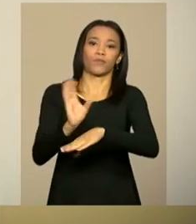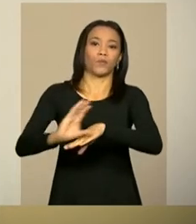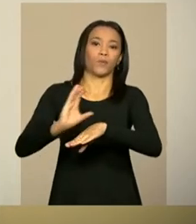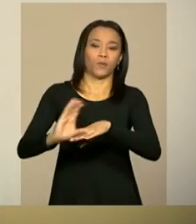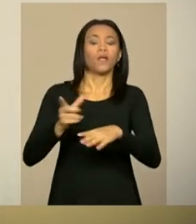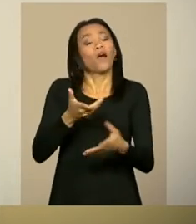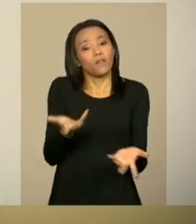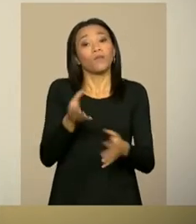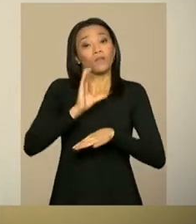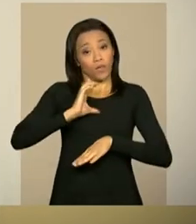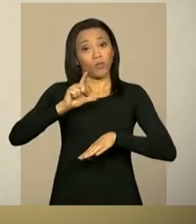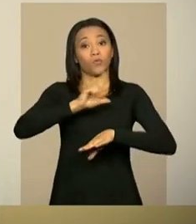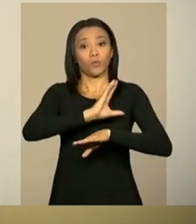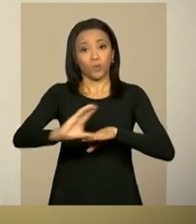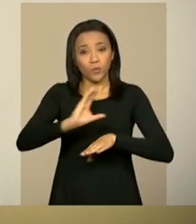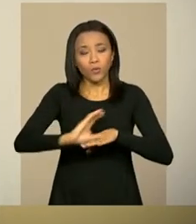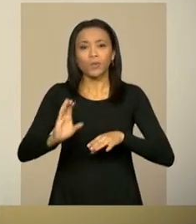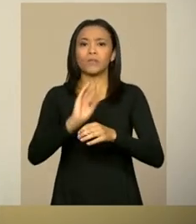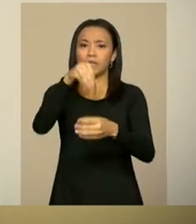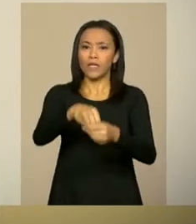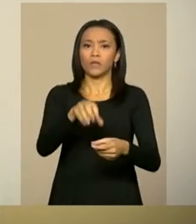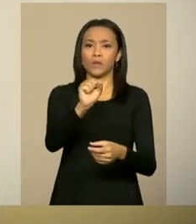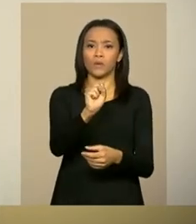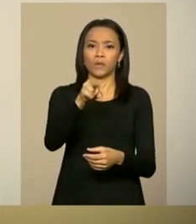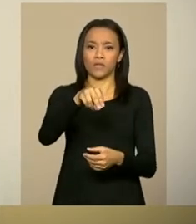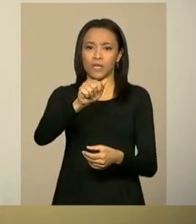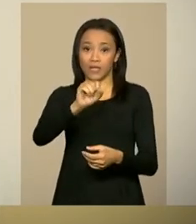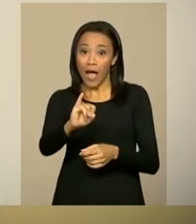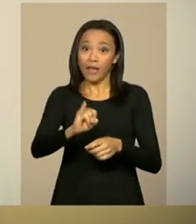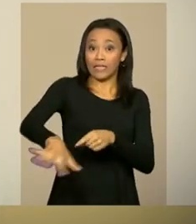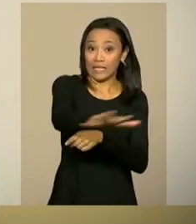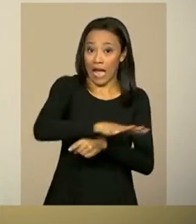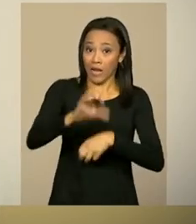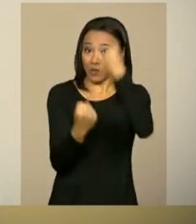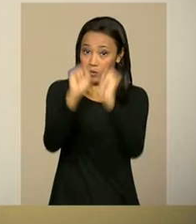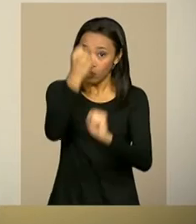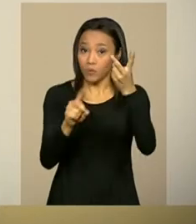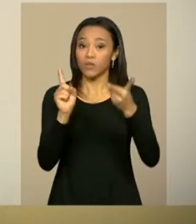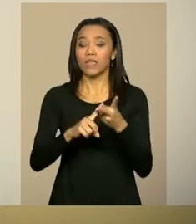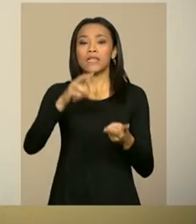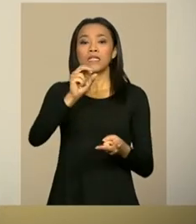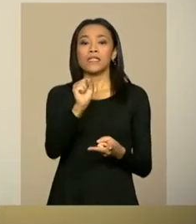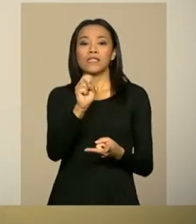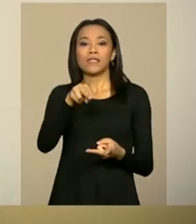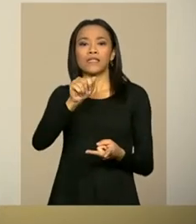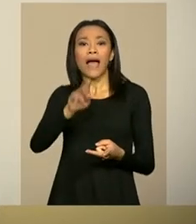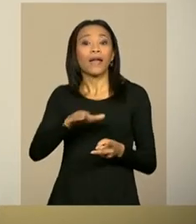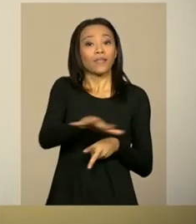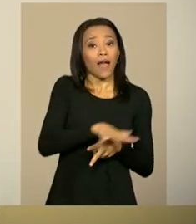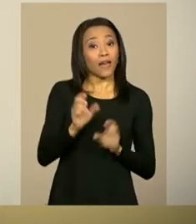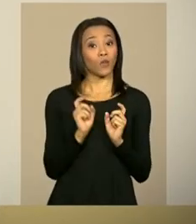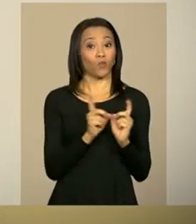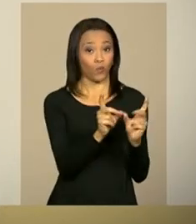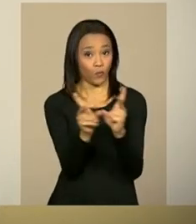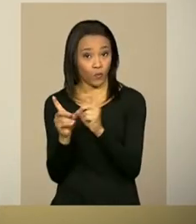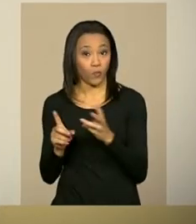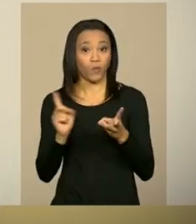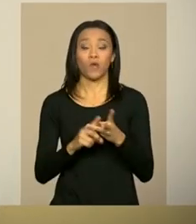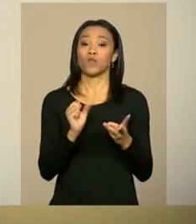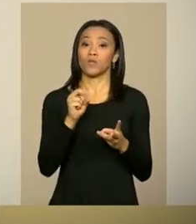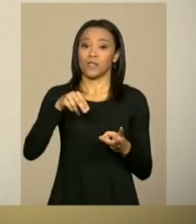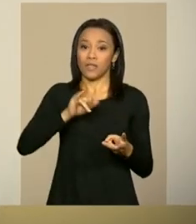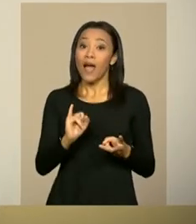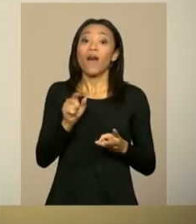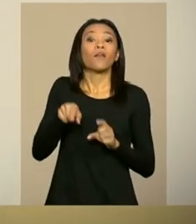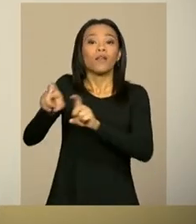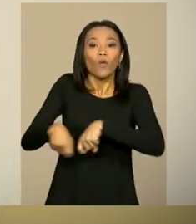cursos oferecidos no SENAI na área da indústria no SENAC na área do comércio no senar na área da